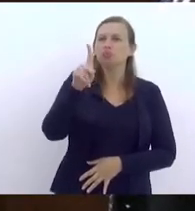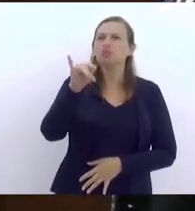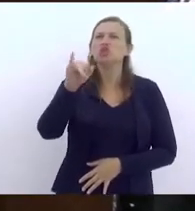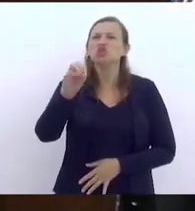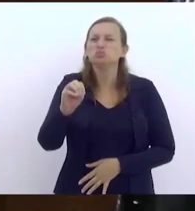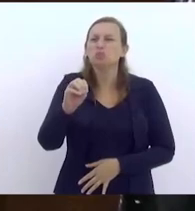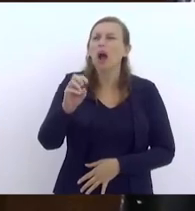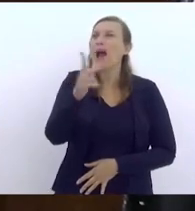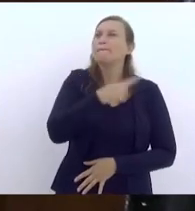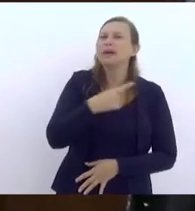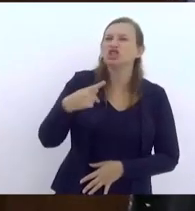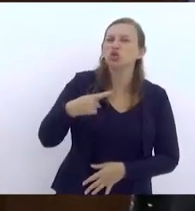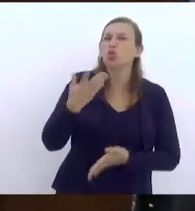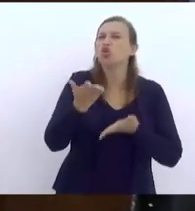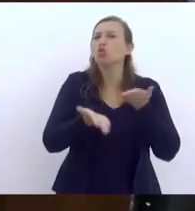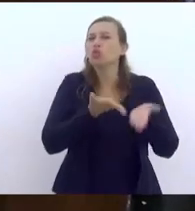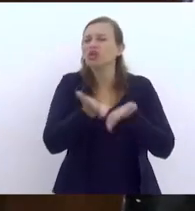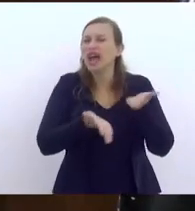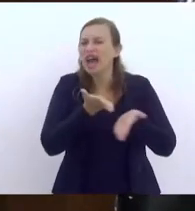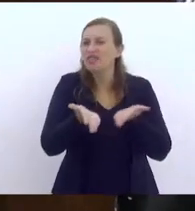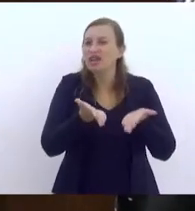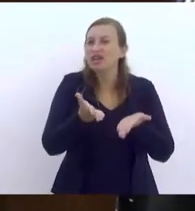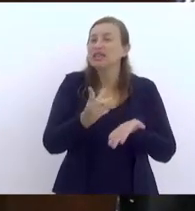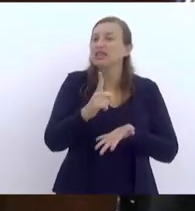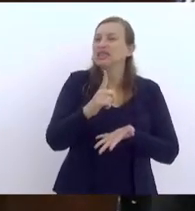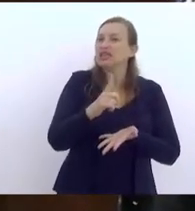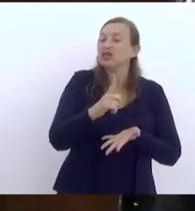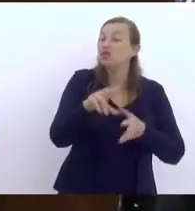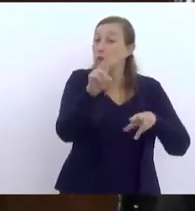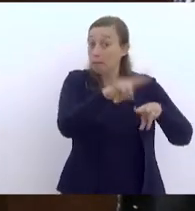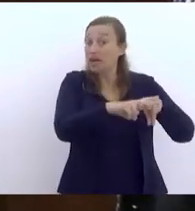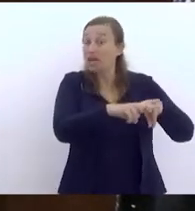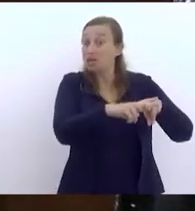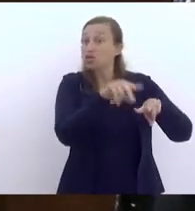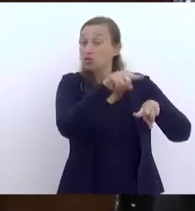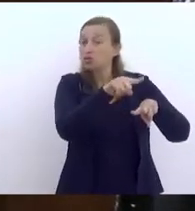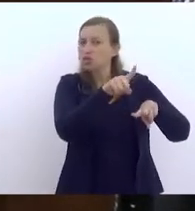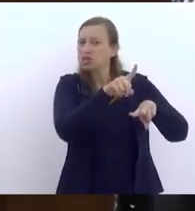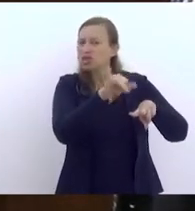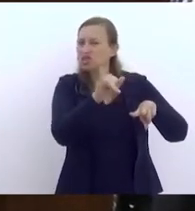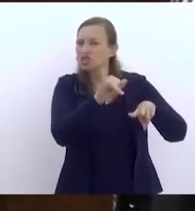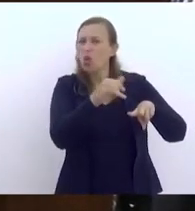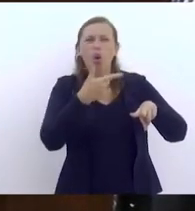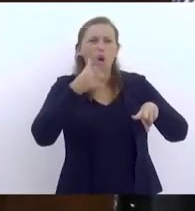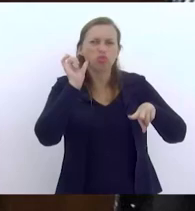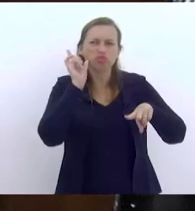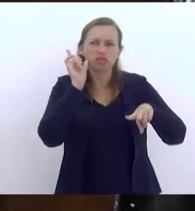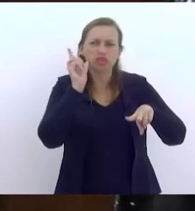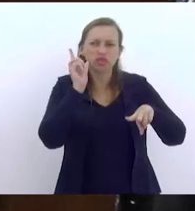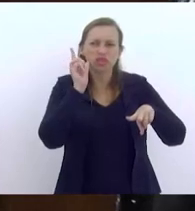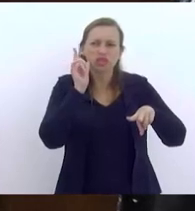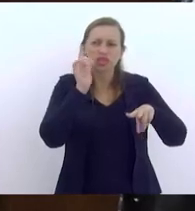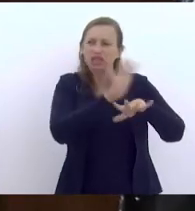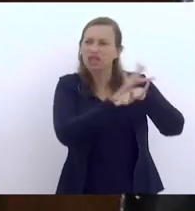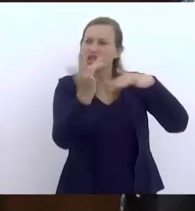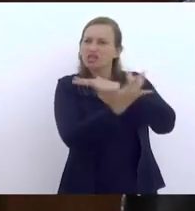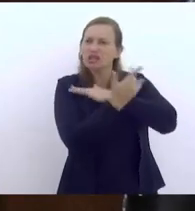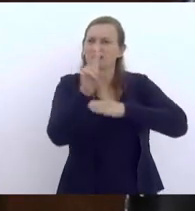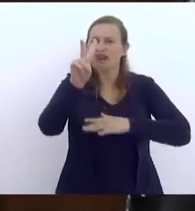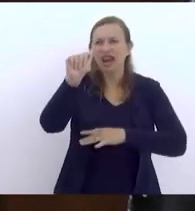não, pastor que cuidava lá e que teve, foi preso esses dias. Ontem, está na rede social do pastor